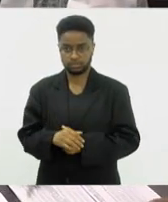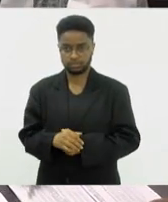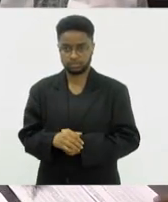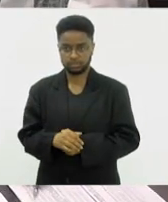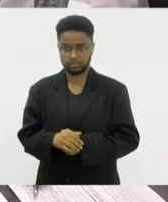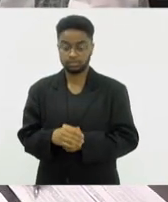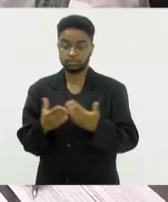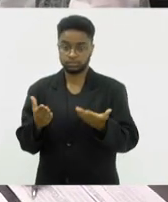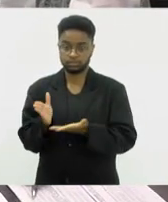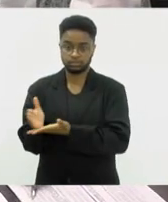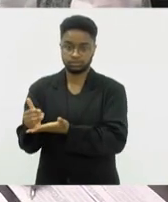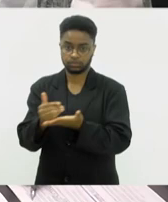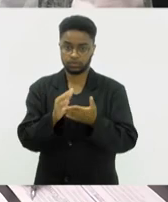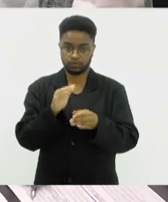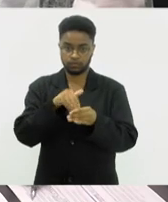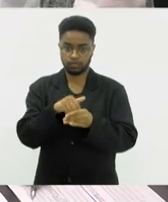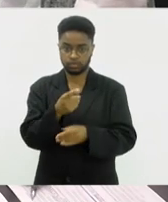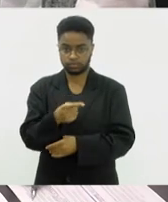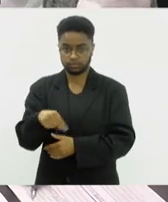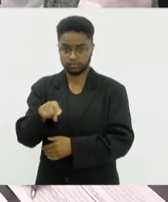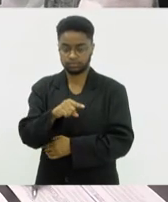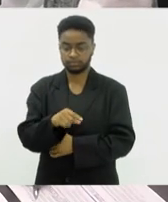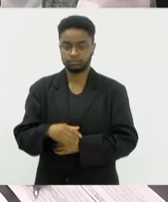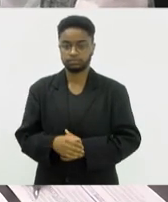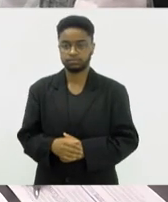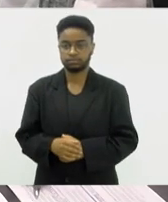Então, vamos colher os votos um a um.